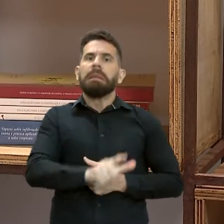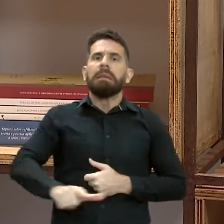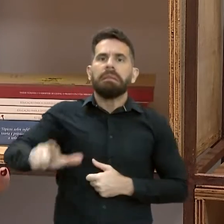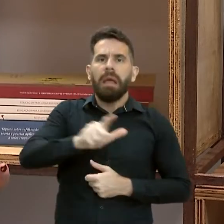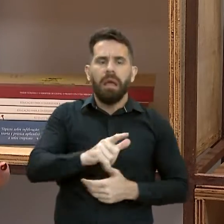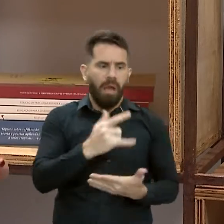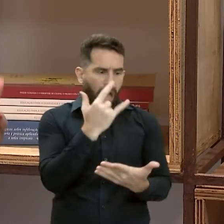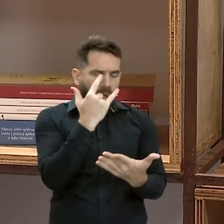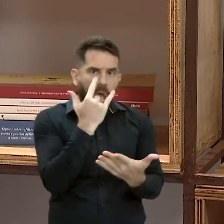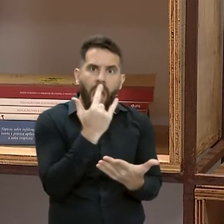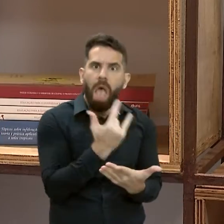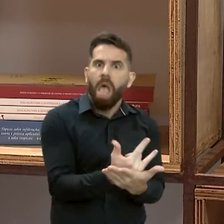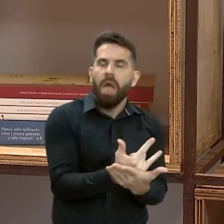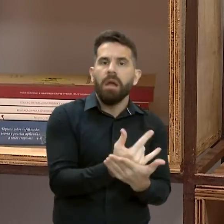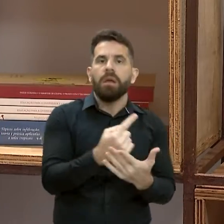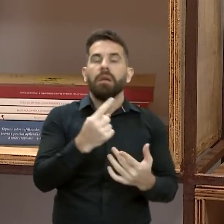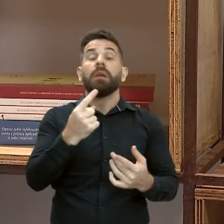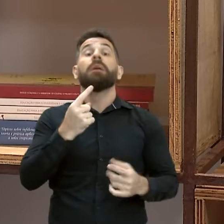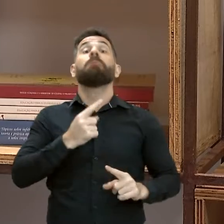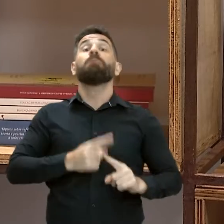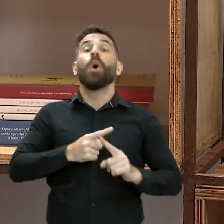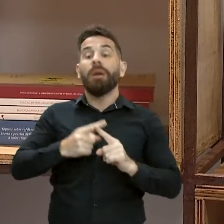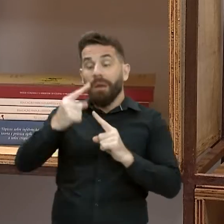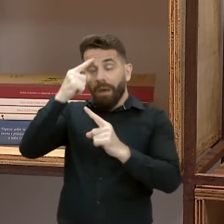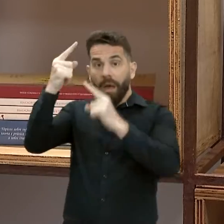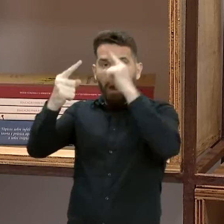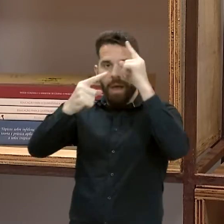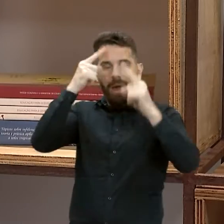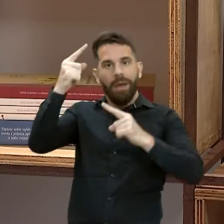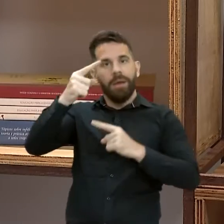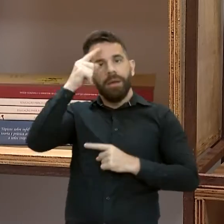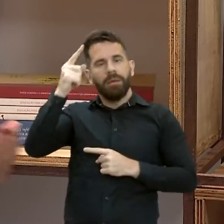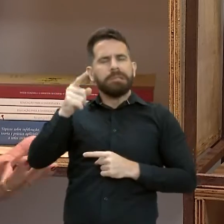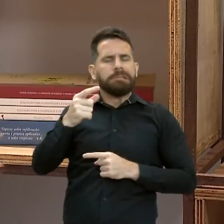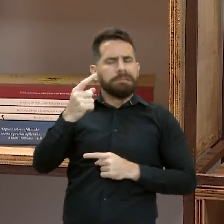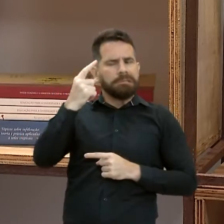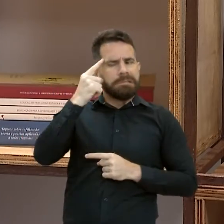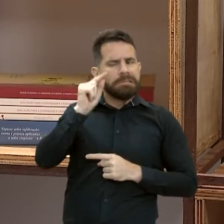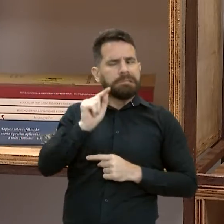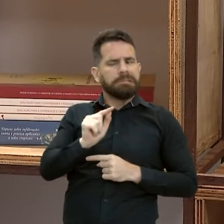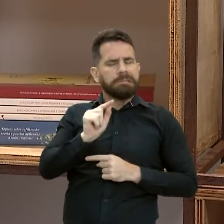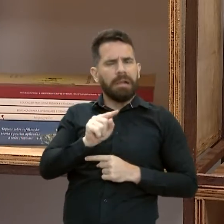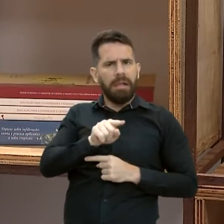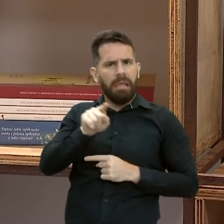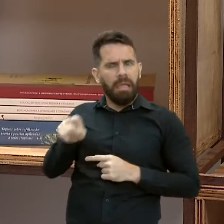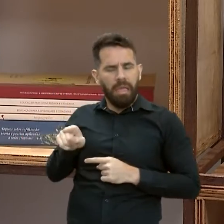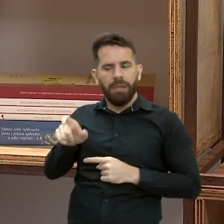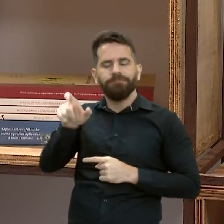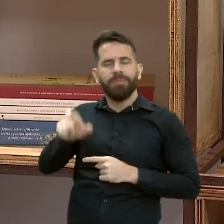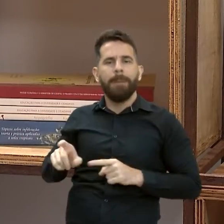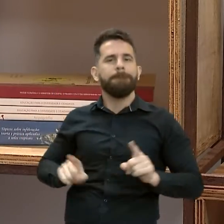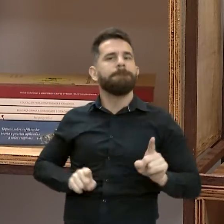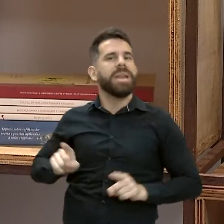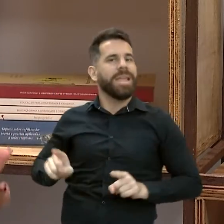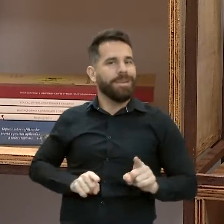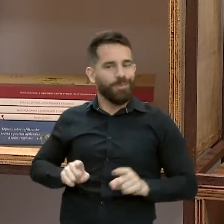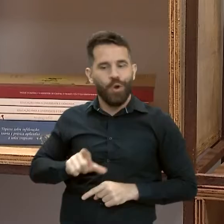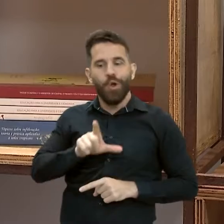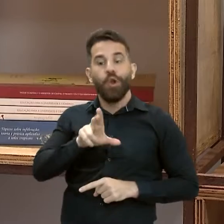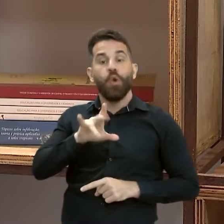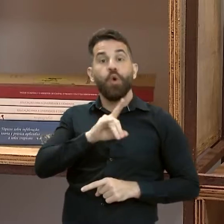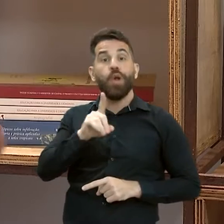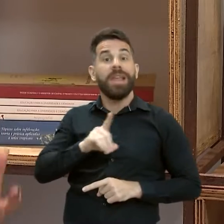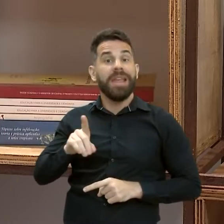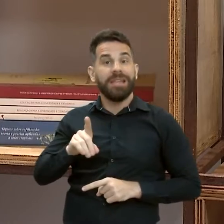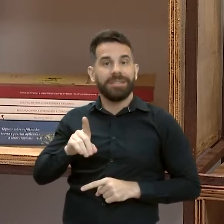interessante, criativa, ao primo Luiz do Couto, ao primo de Cora Coralina, porque na época uma mulher escrever, né, uma sociedade